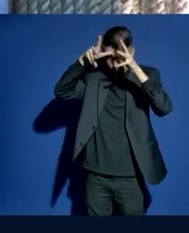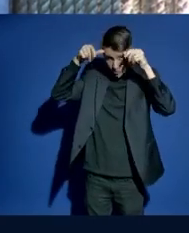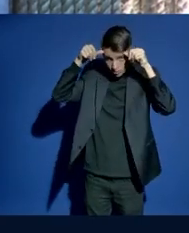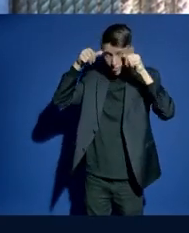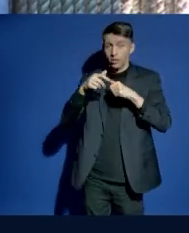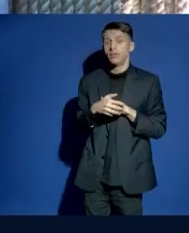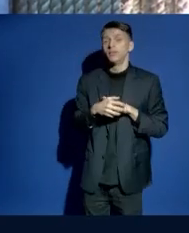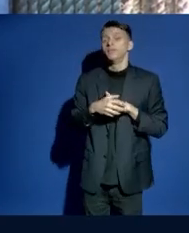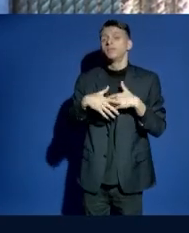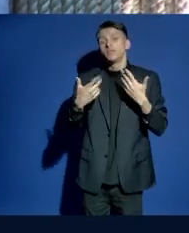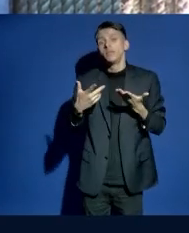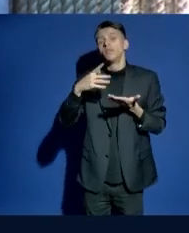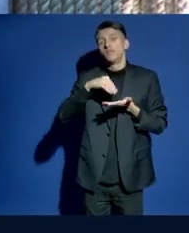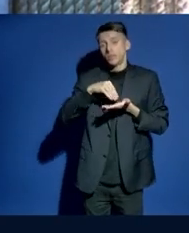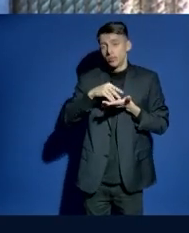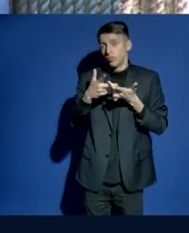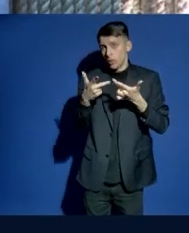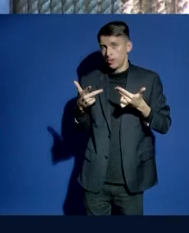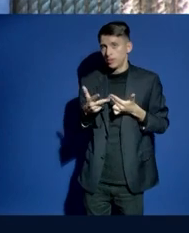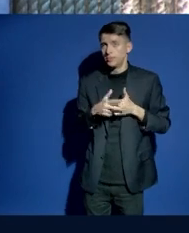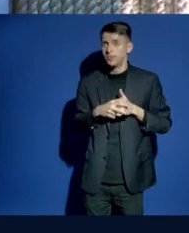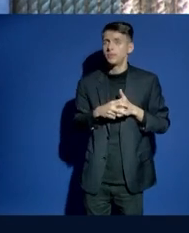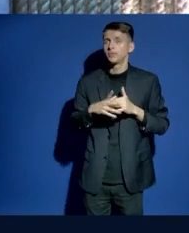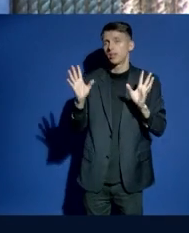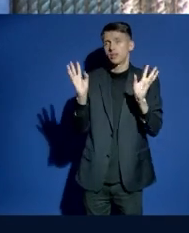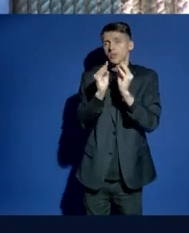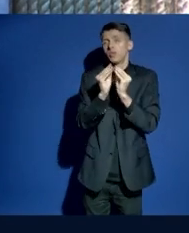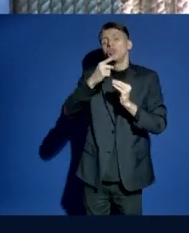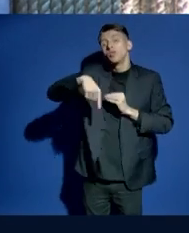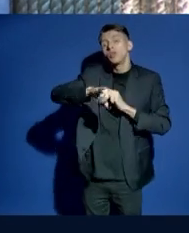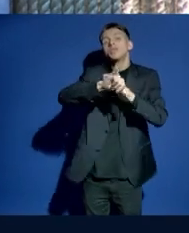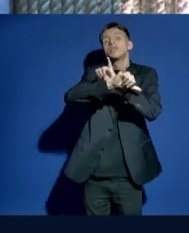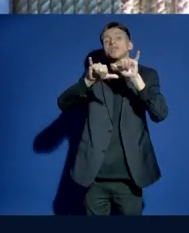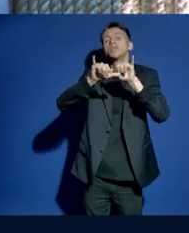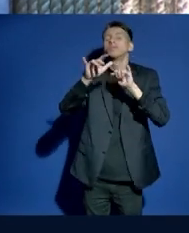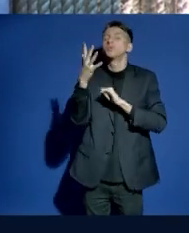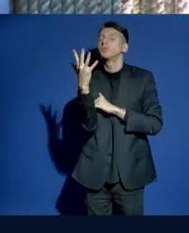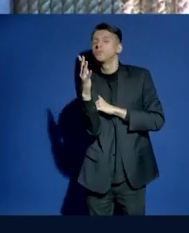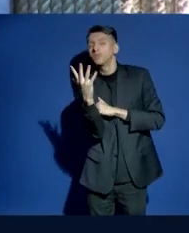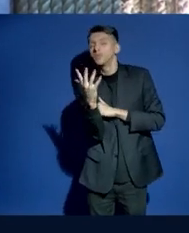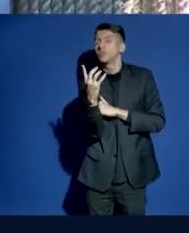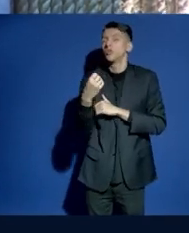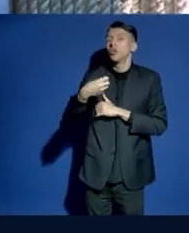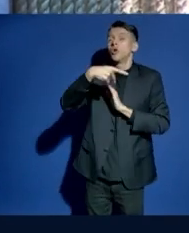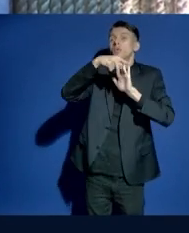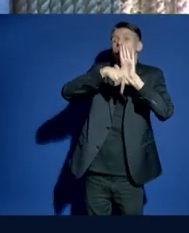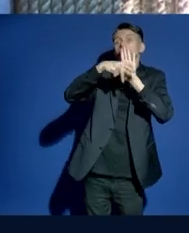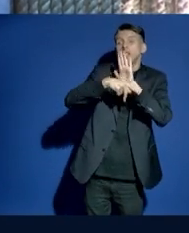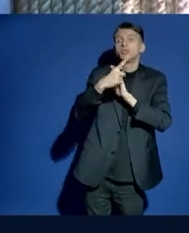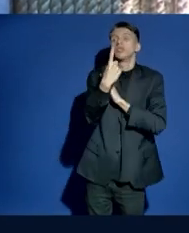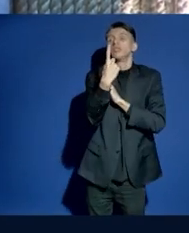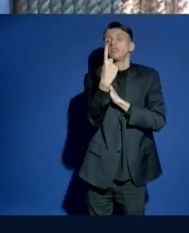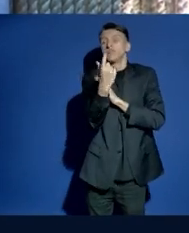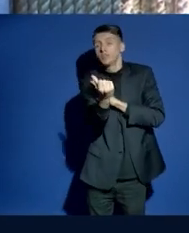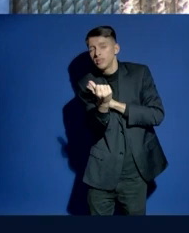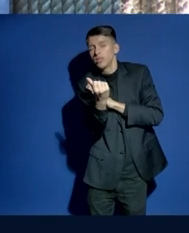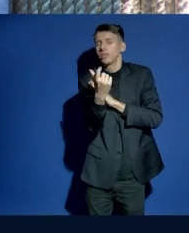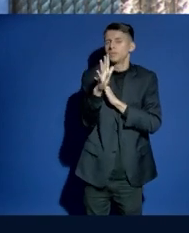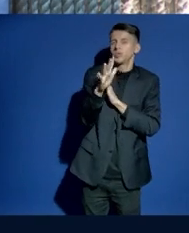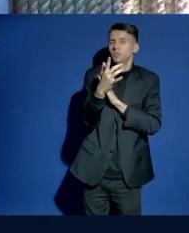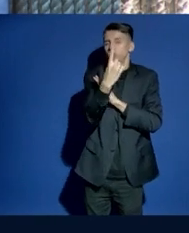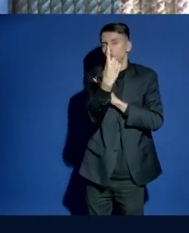ou qualquer coisa que tenha então para resumir a gente tá falando aí de mais apenas entre uma tiro de projeto de 16 a 18%